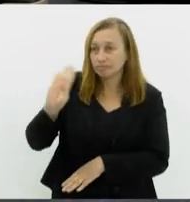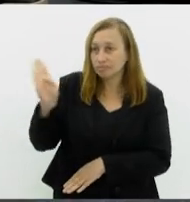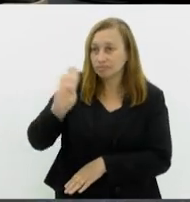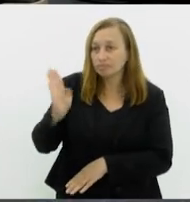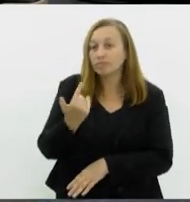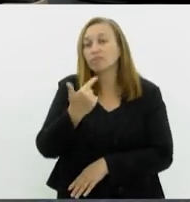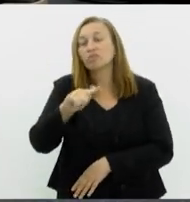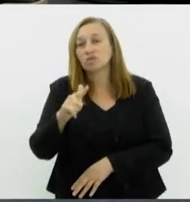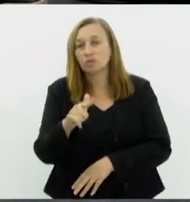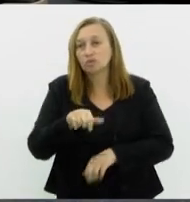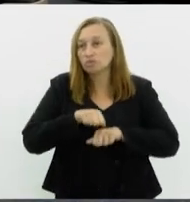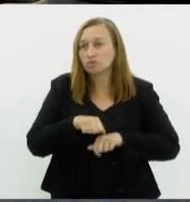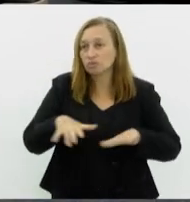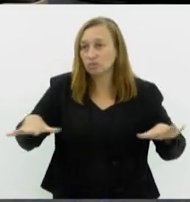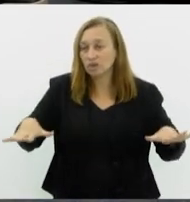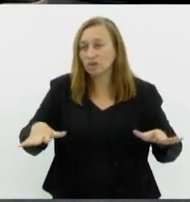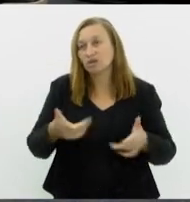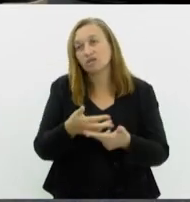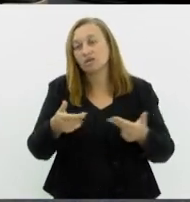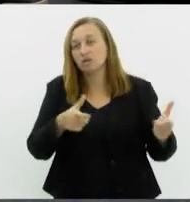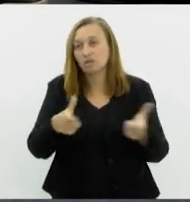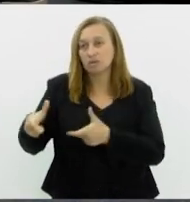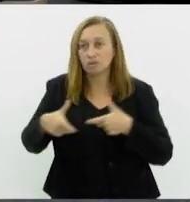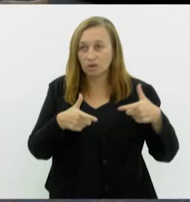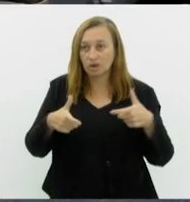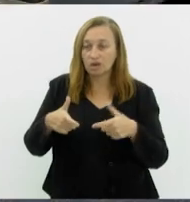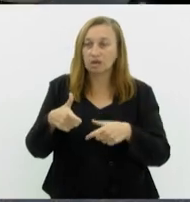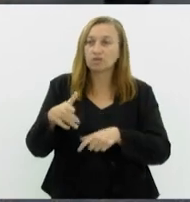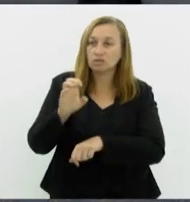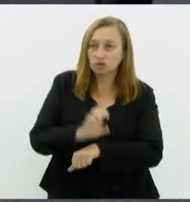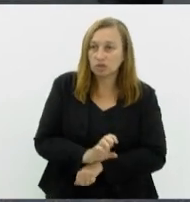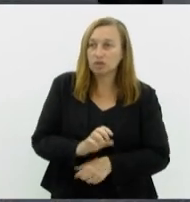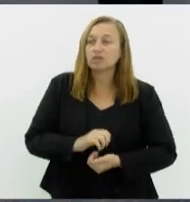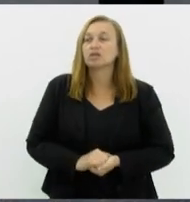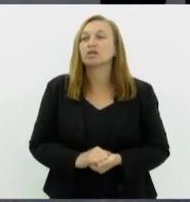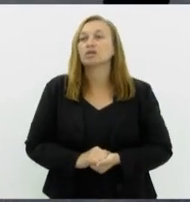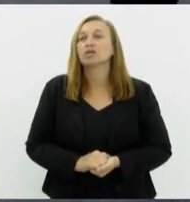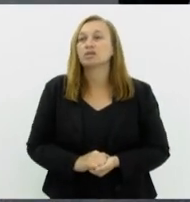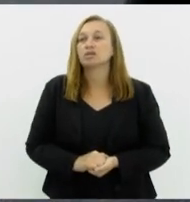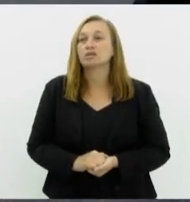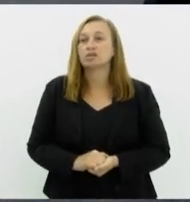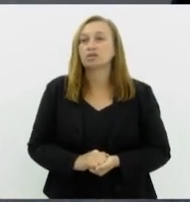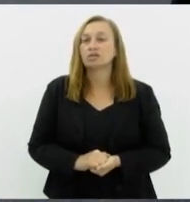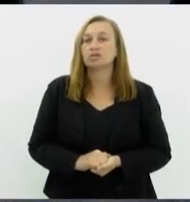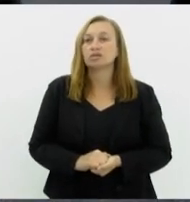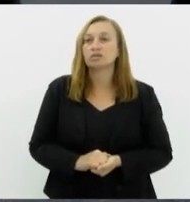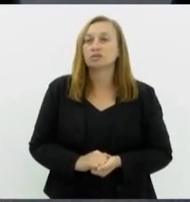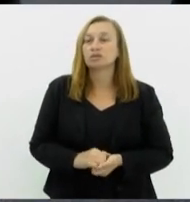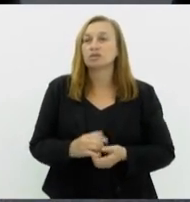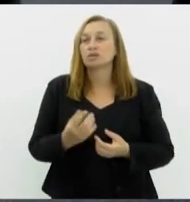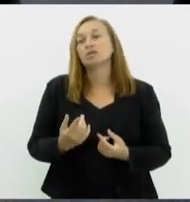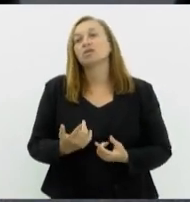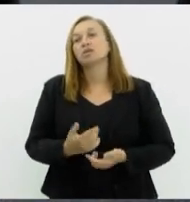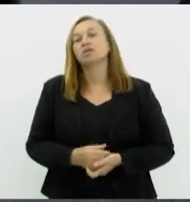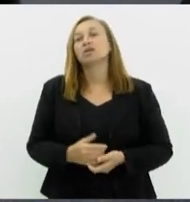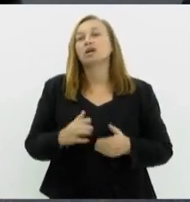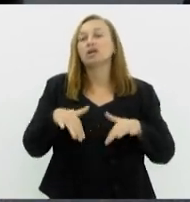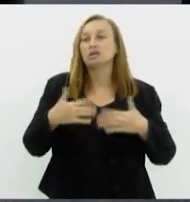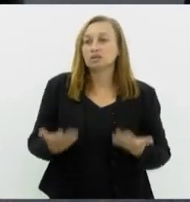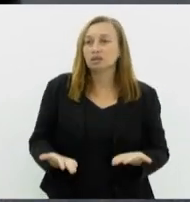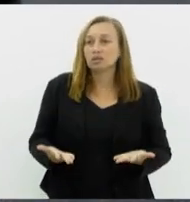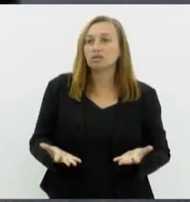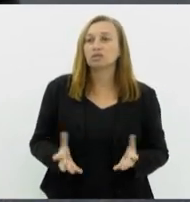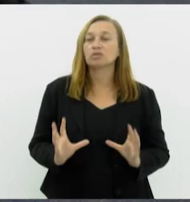e outros espalhados por todo o nosso estado, onde são amplamente discriminados. Então, a nossa comissão